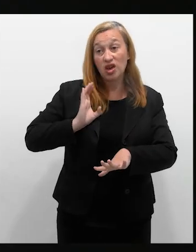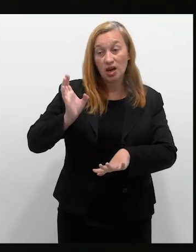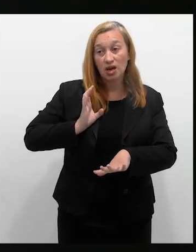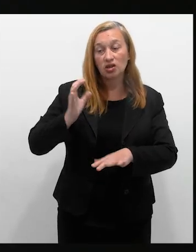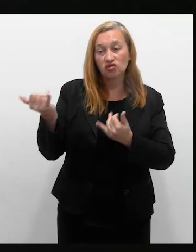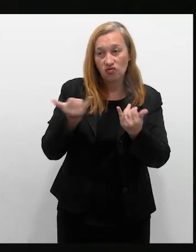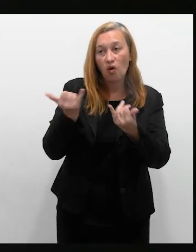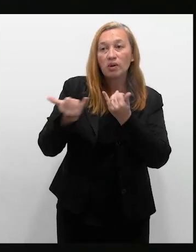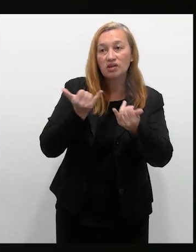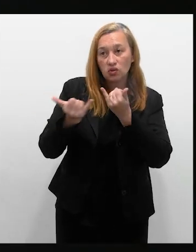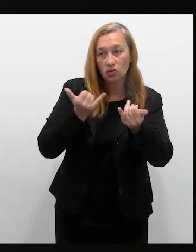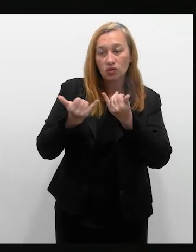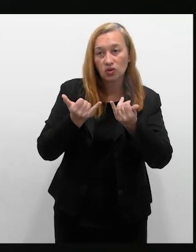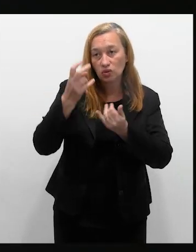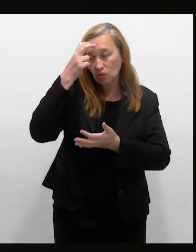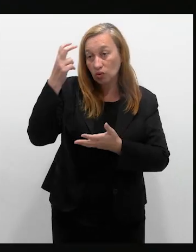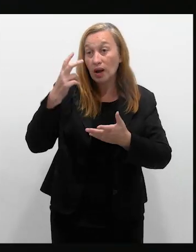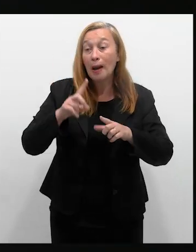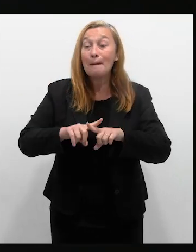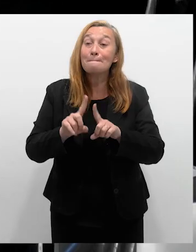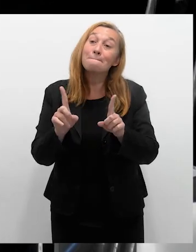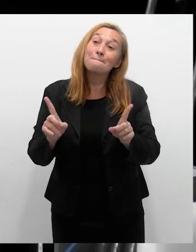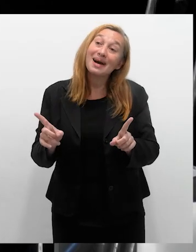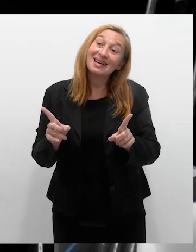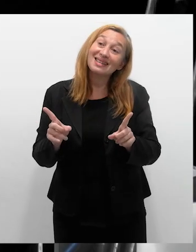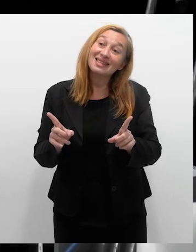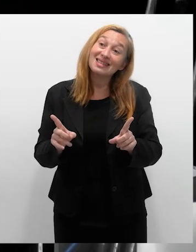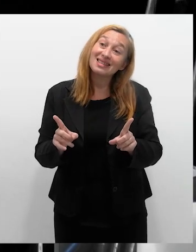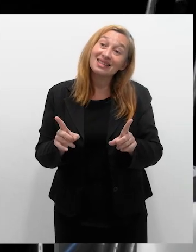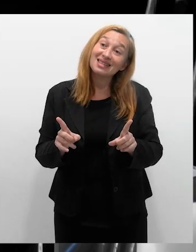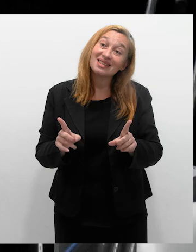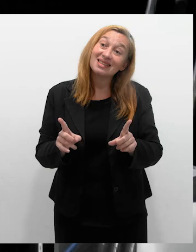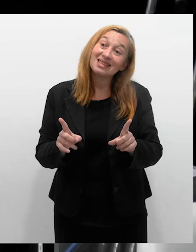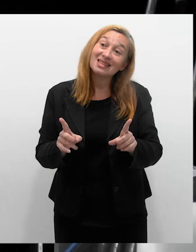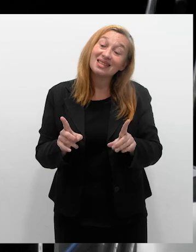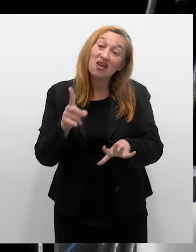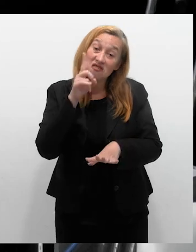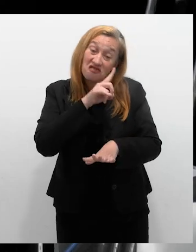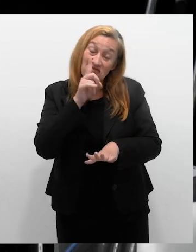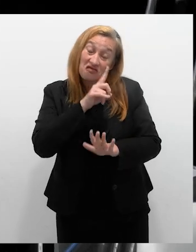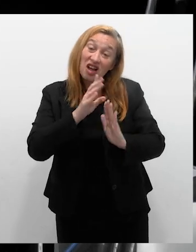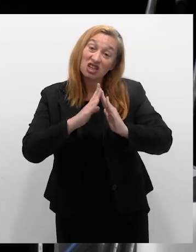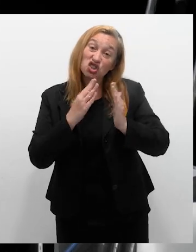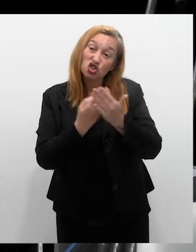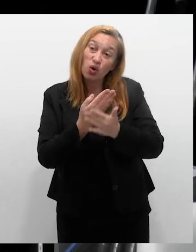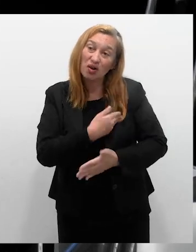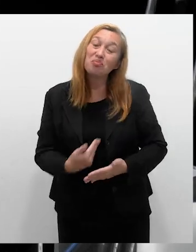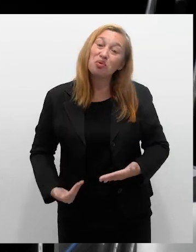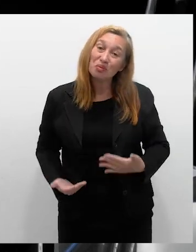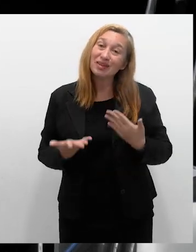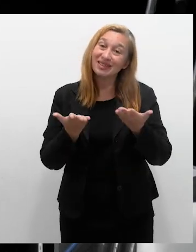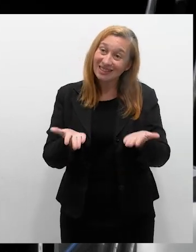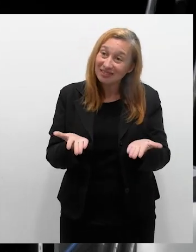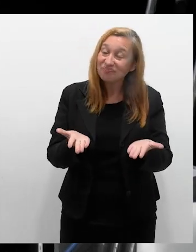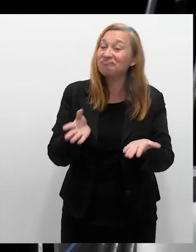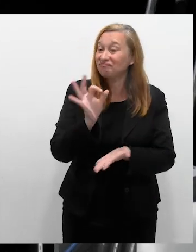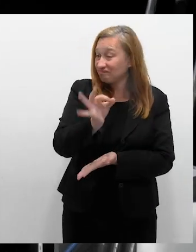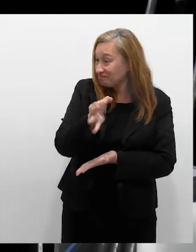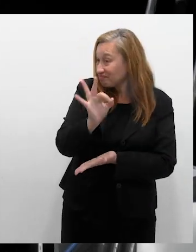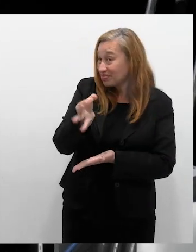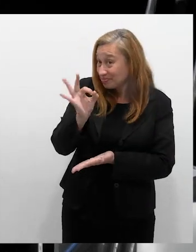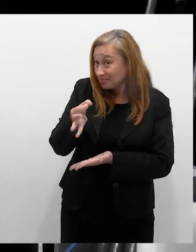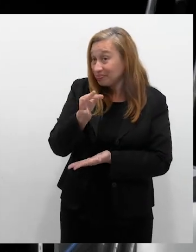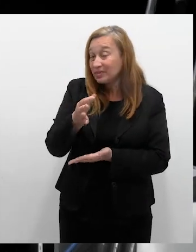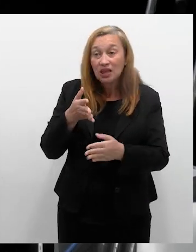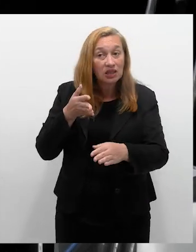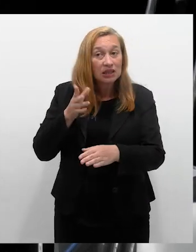muito rica em diferentes artefatos culturais, mas aí isso acaba ficando muito adscrito a escolas